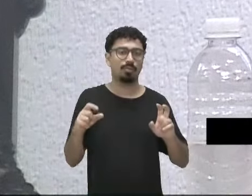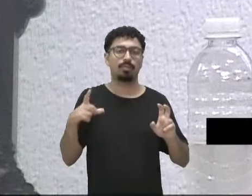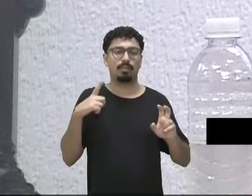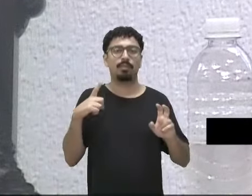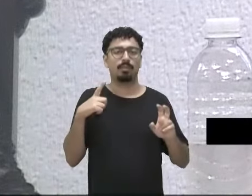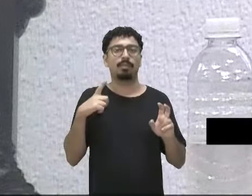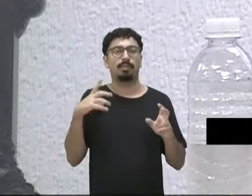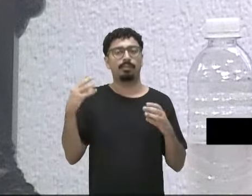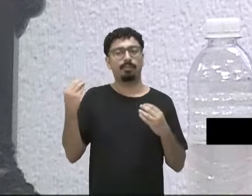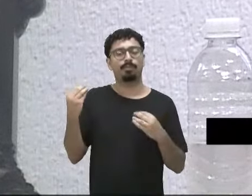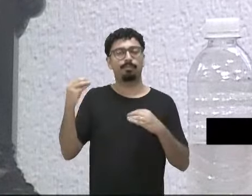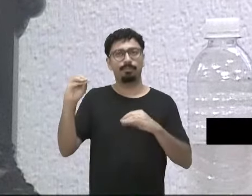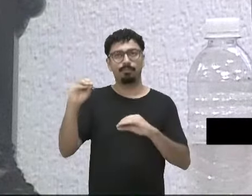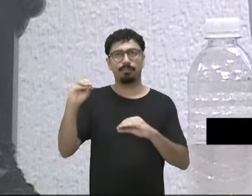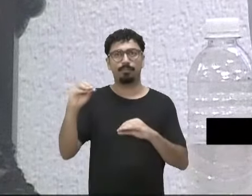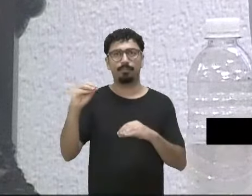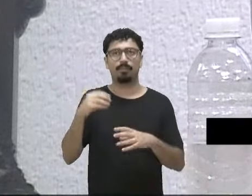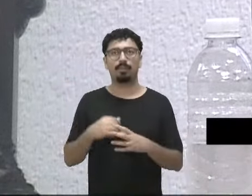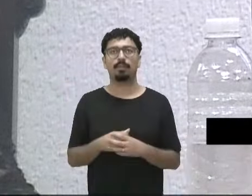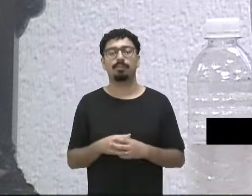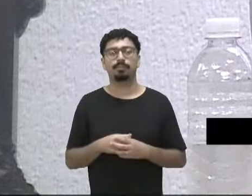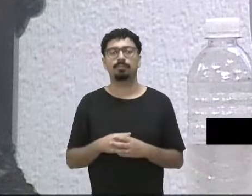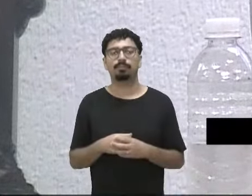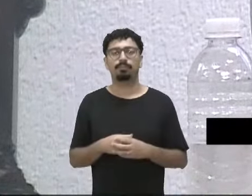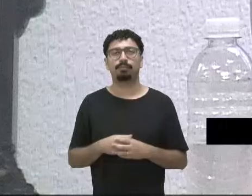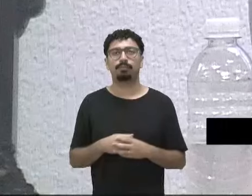implantação. Como ela não é